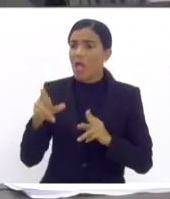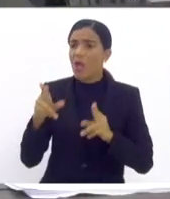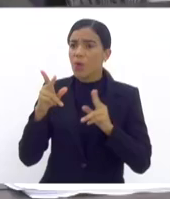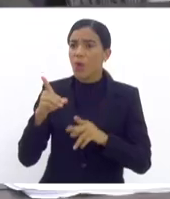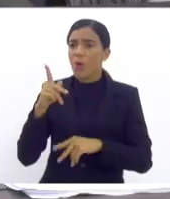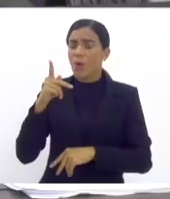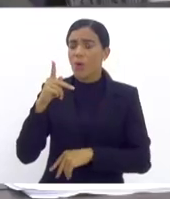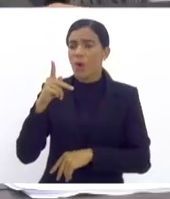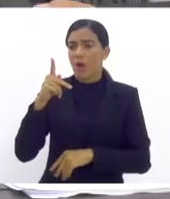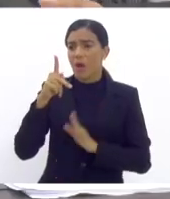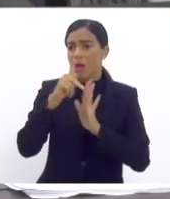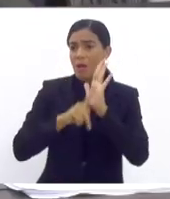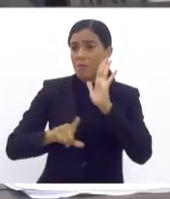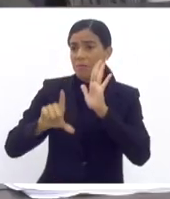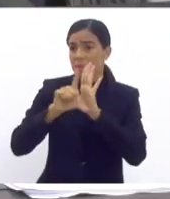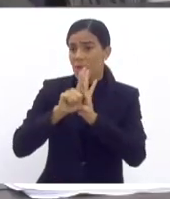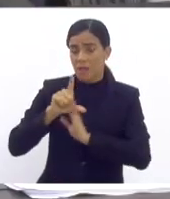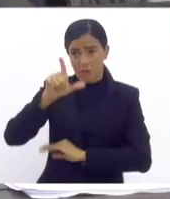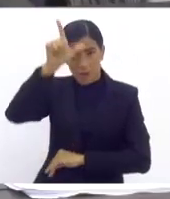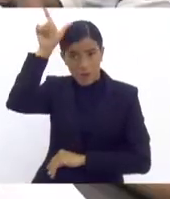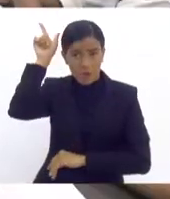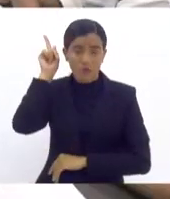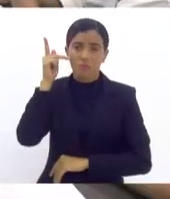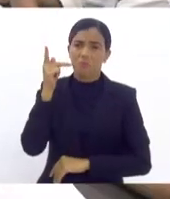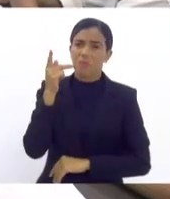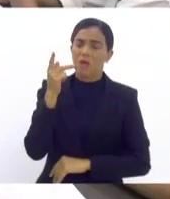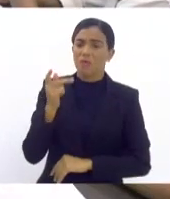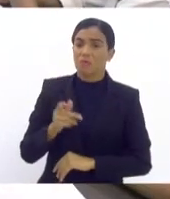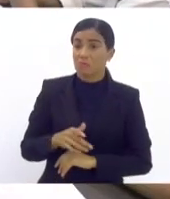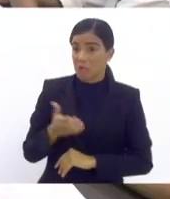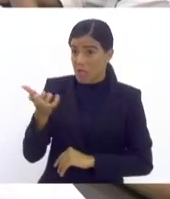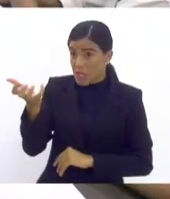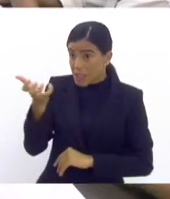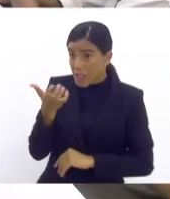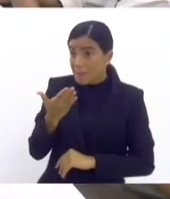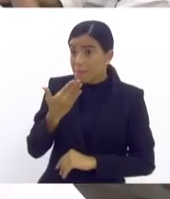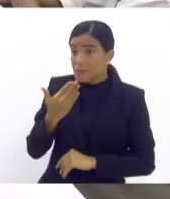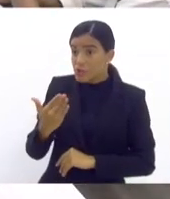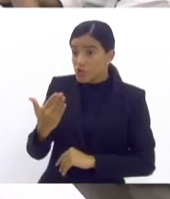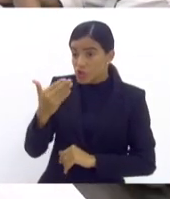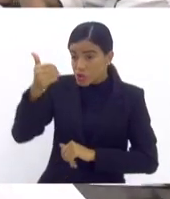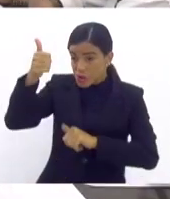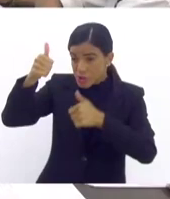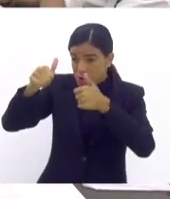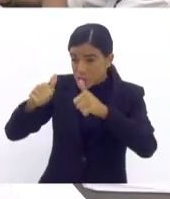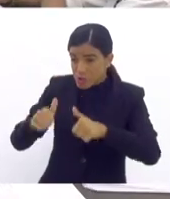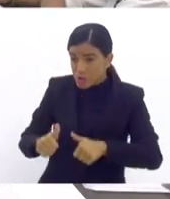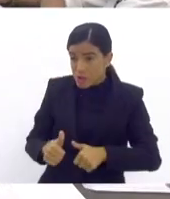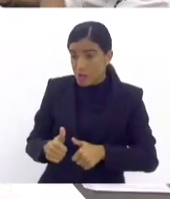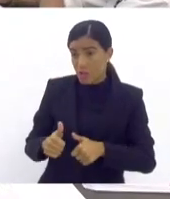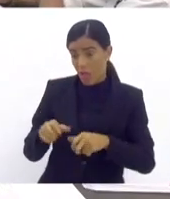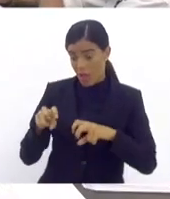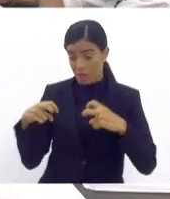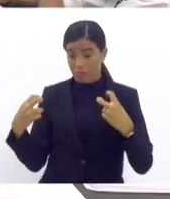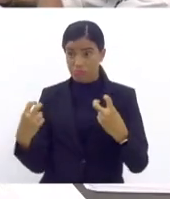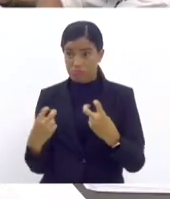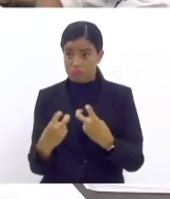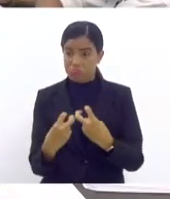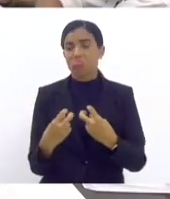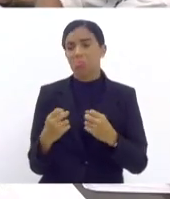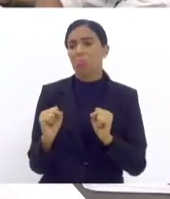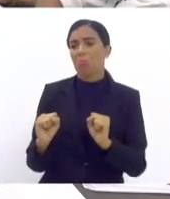está arquivado, pela tramitação da casa está arquivado. Se Vossa Excelência quiser pedir vista para fazer essa verificação junto à mesa, a gente